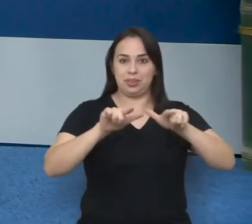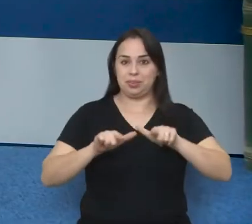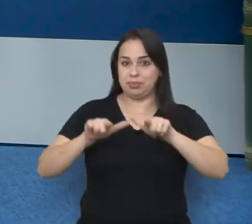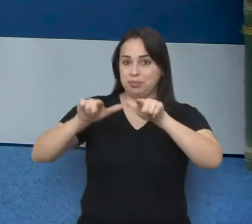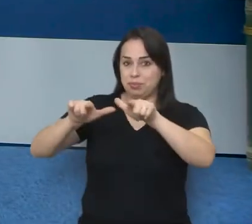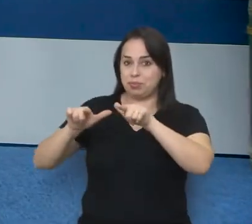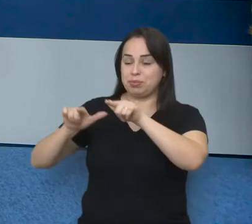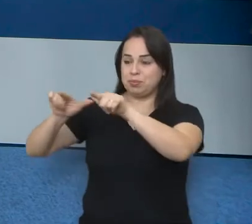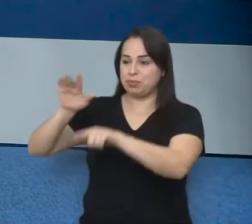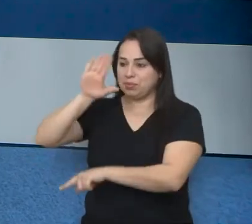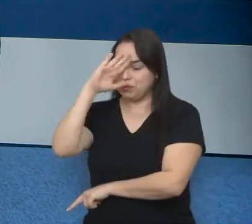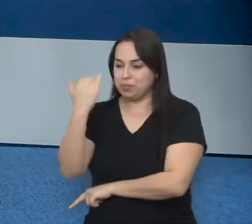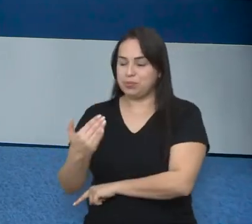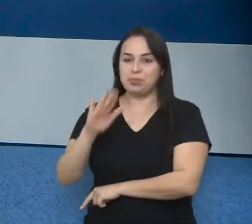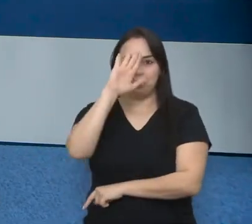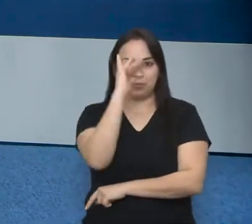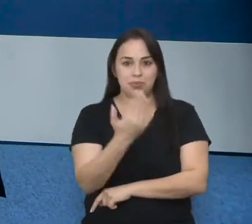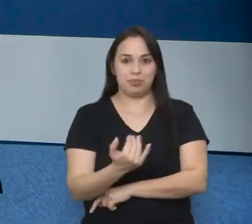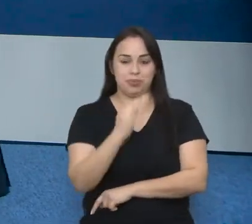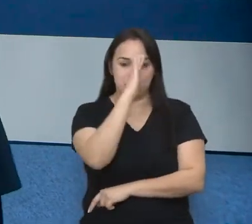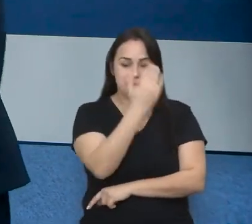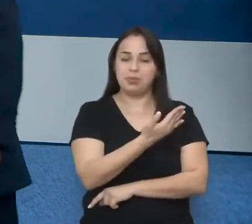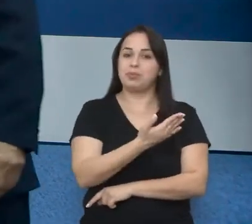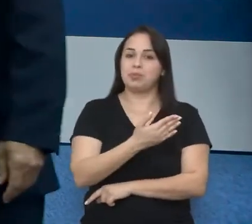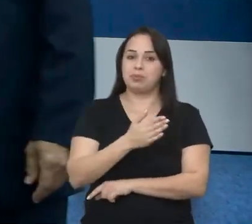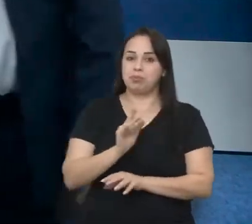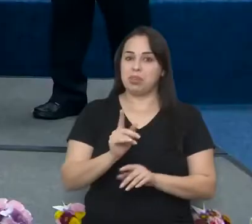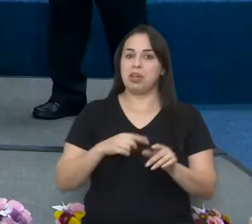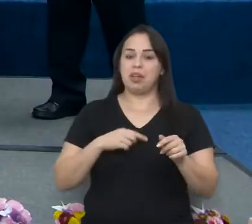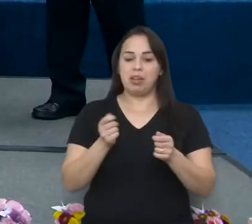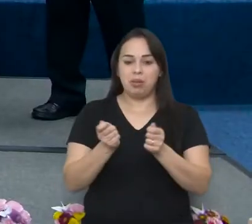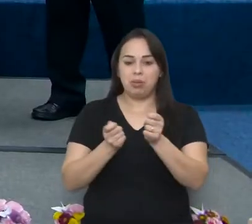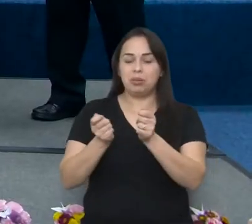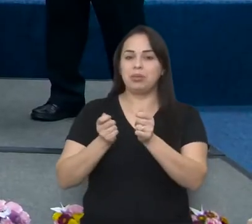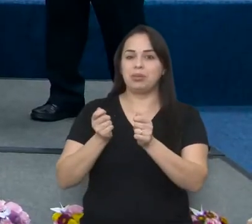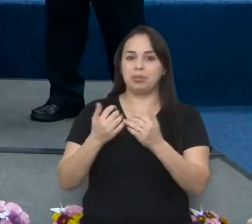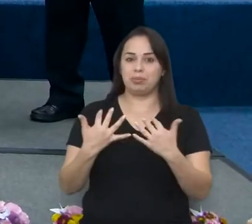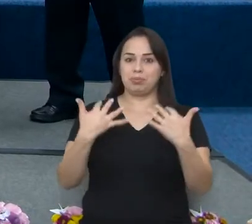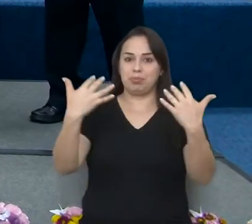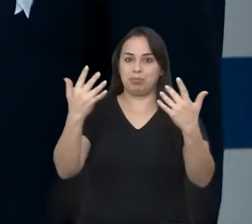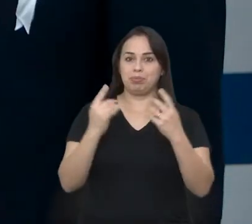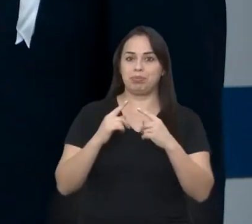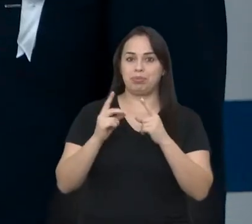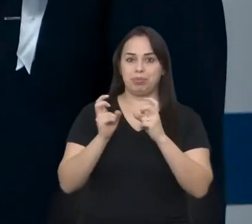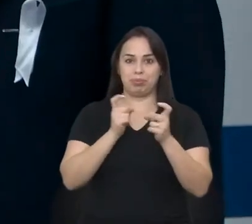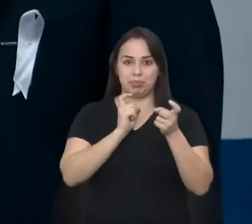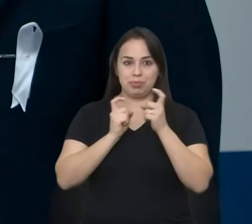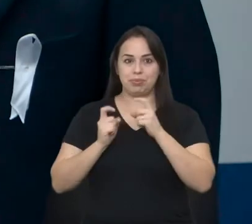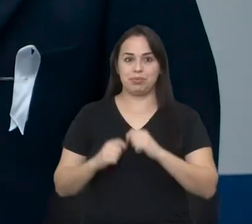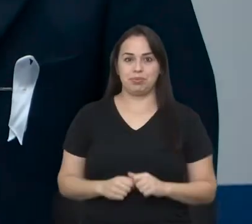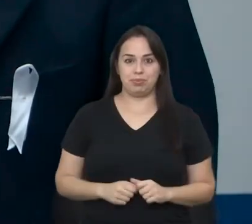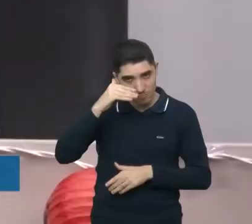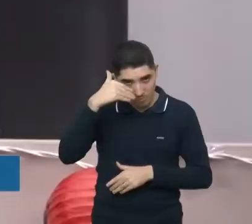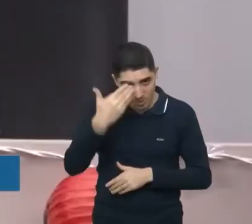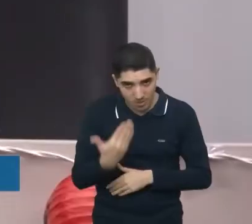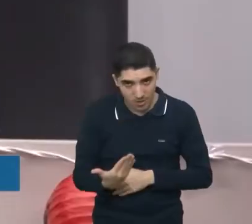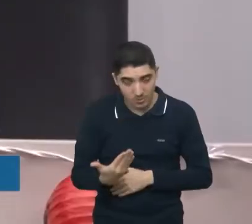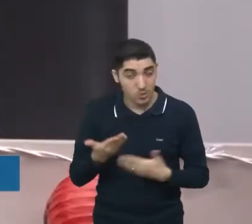autor da propositura a conceder o diploma Ikigai Tokansha aos homenageados do dia, presidiu a